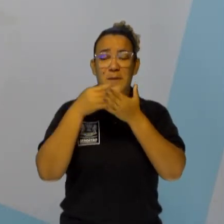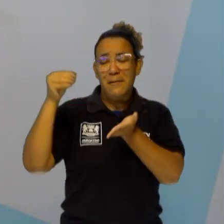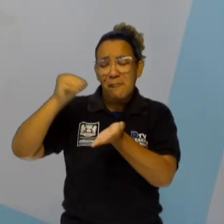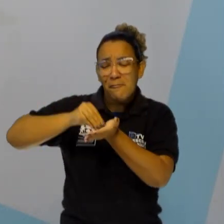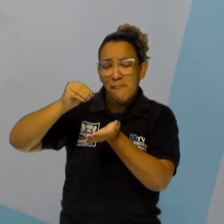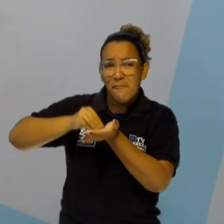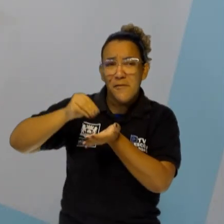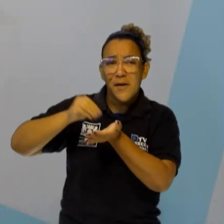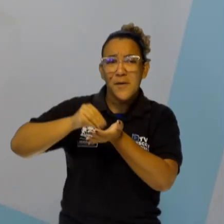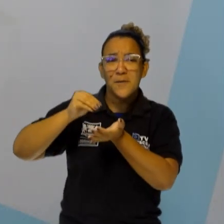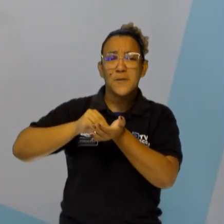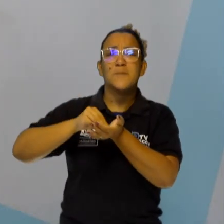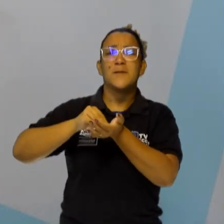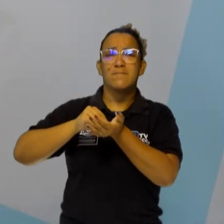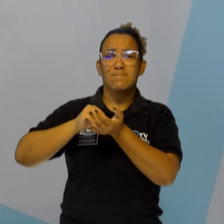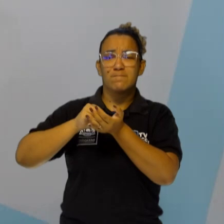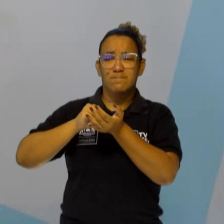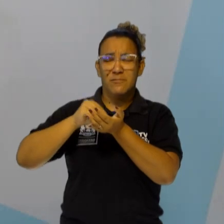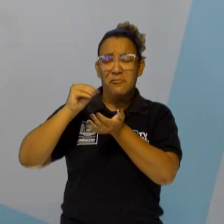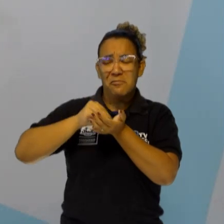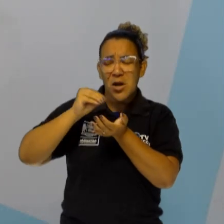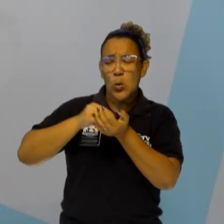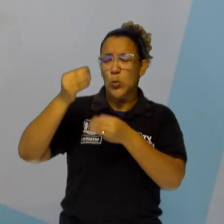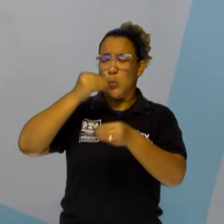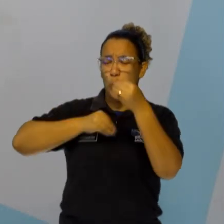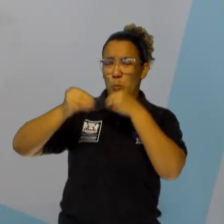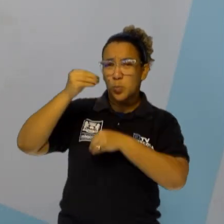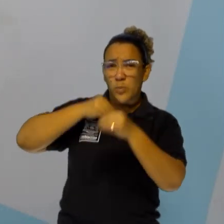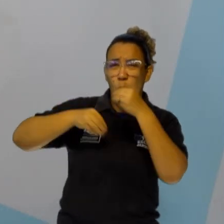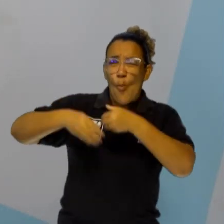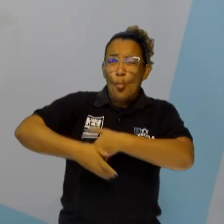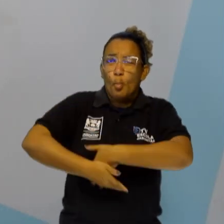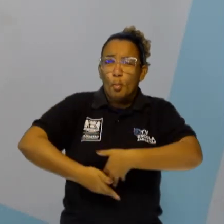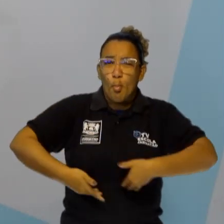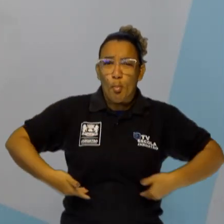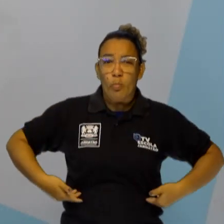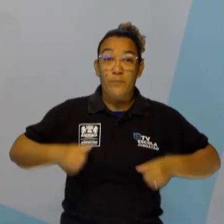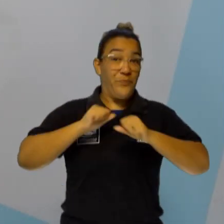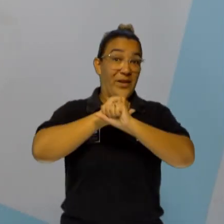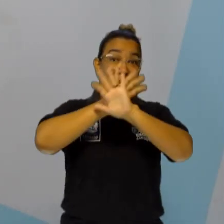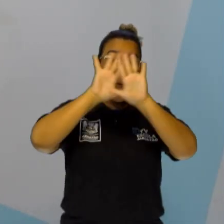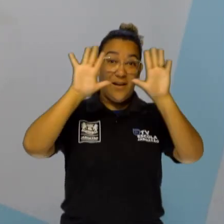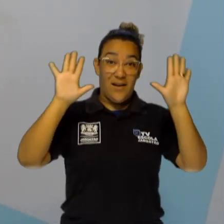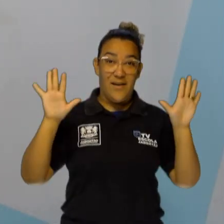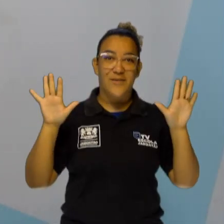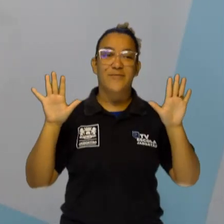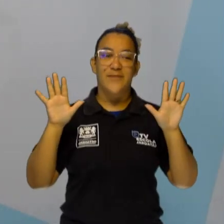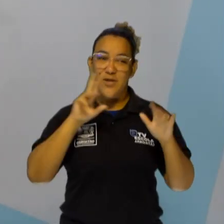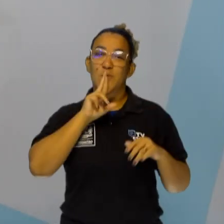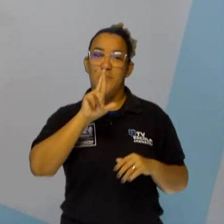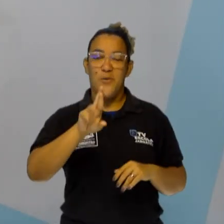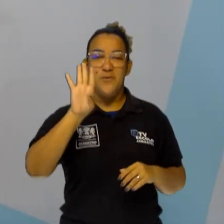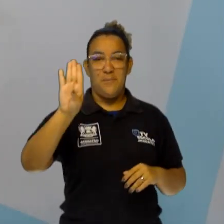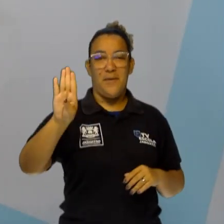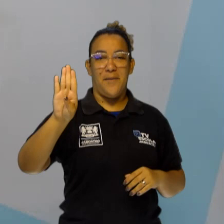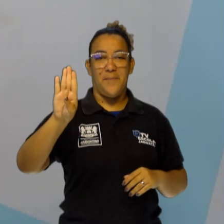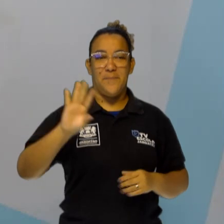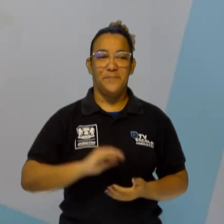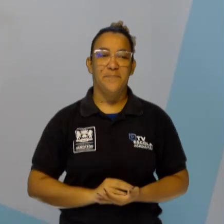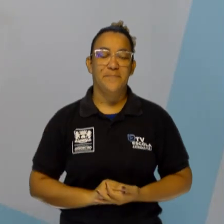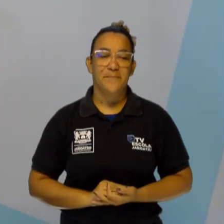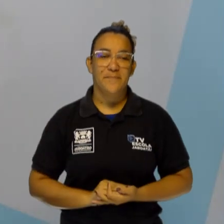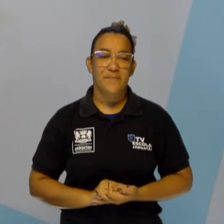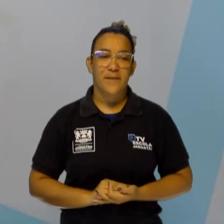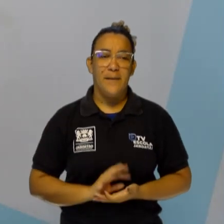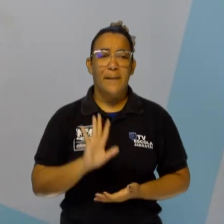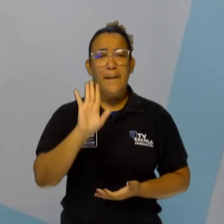deve estar ligada à questão da falta de alimentos, né? Então, ficou bem claro aí pra gente que esse item B é a resposta. Mas vamos entender agora por que